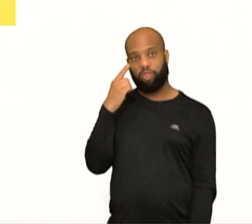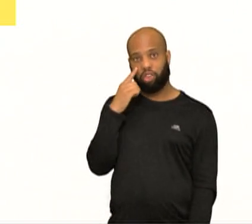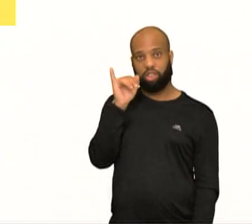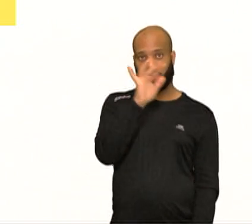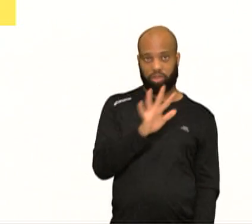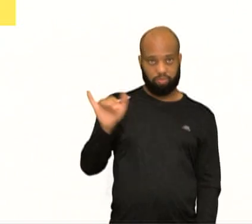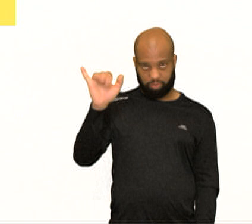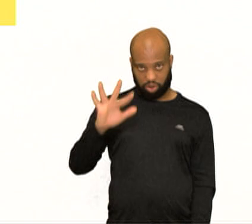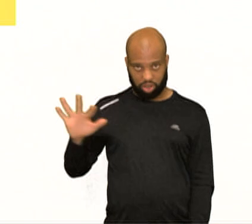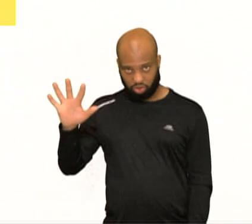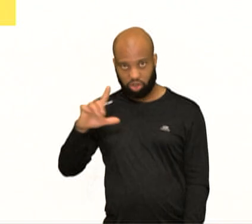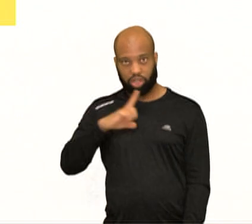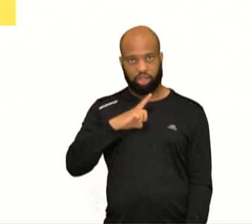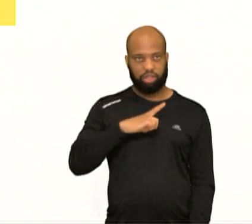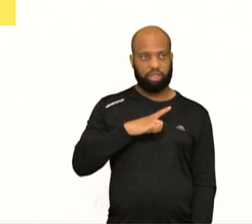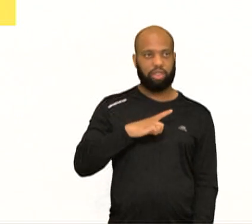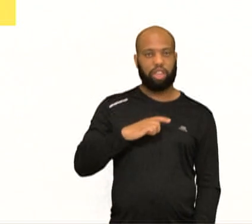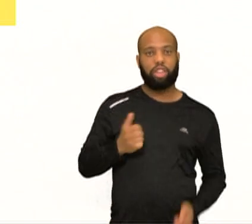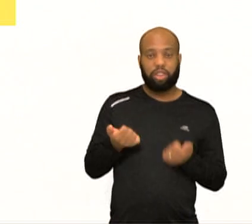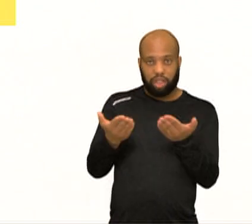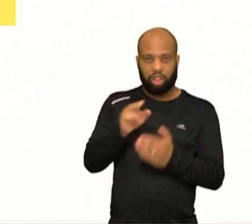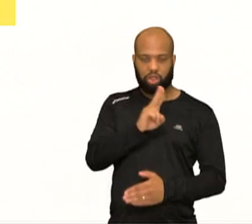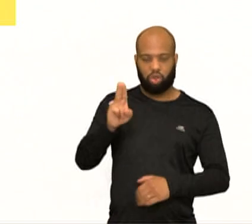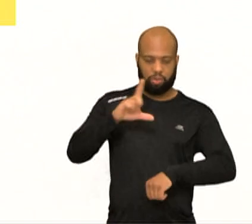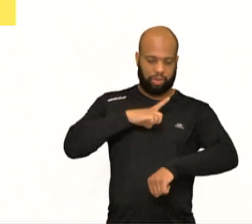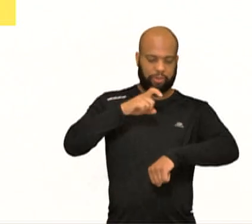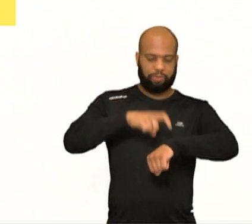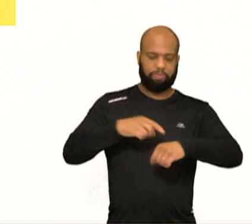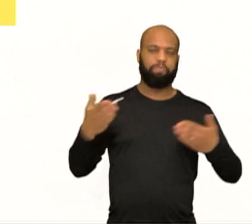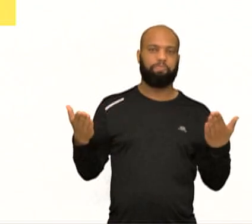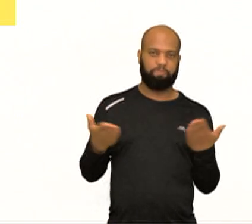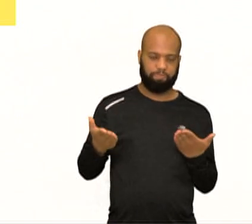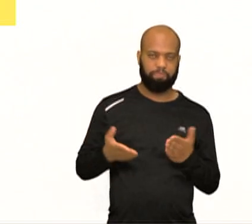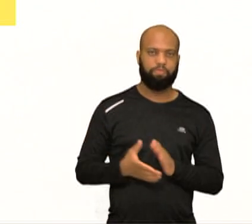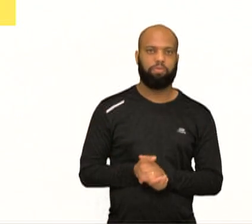nome a essas cetonas. Tempo.